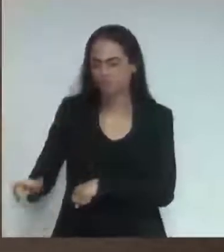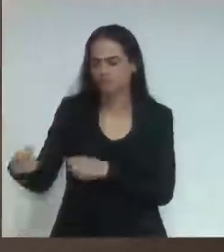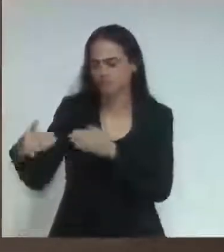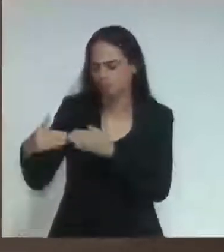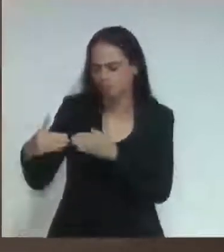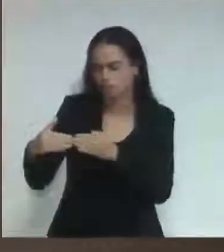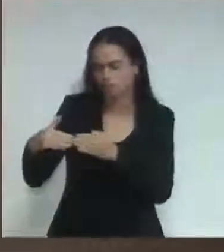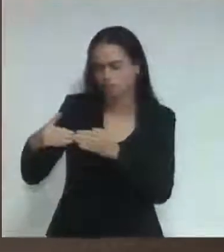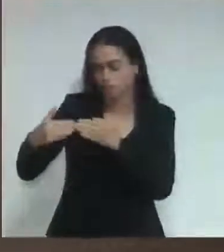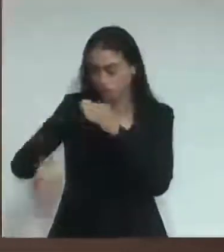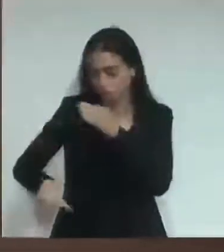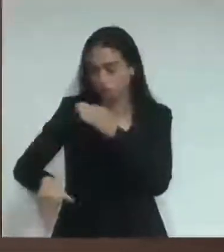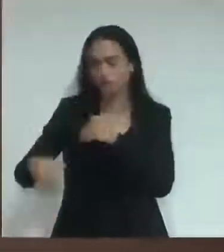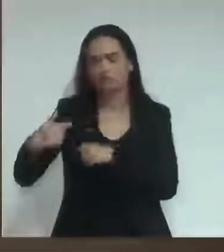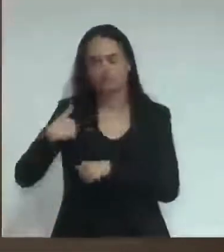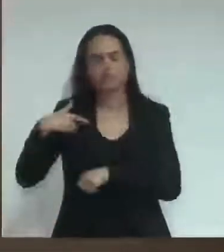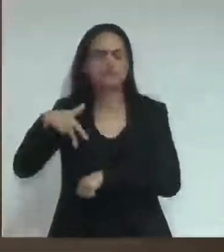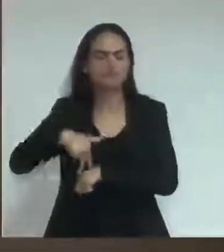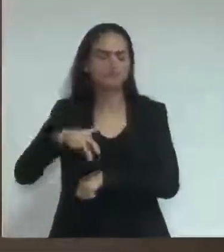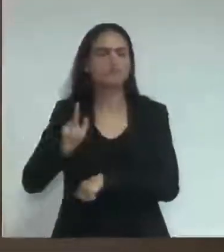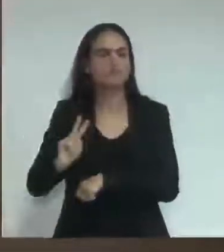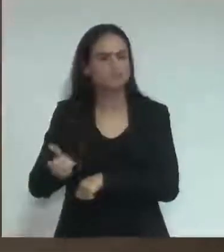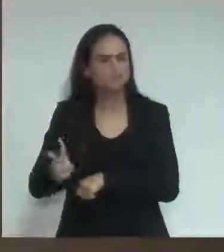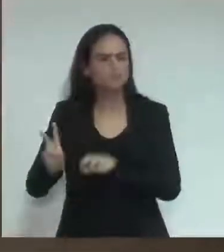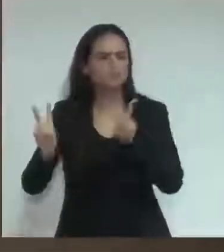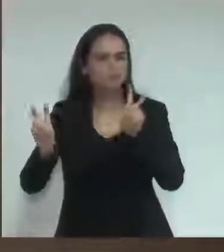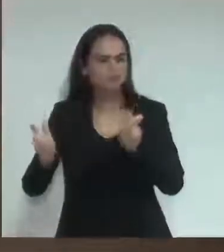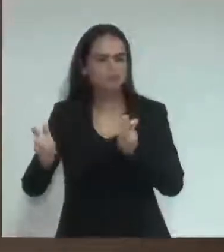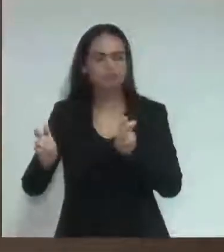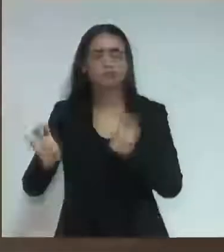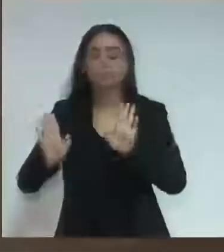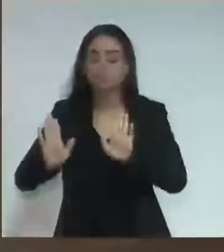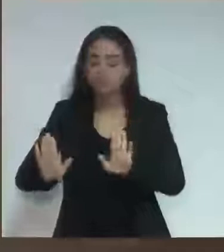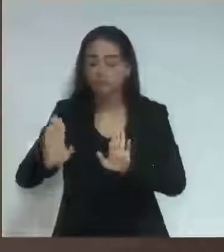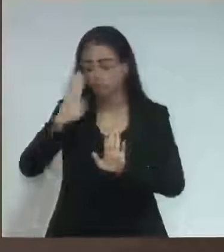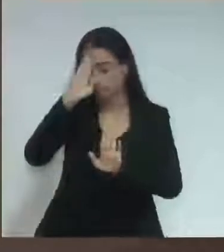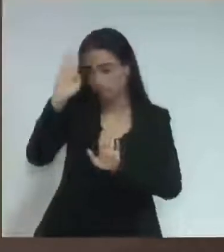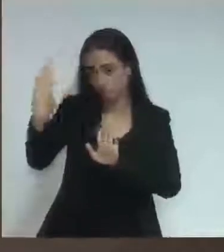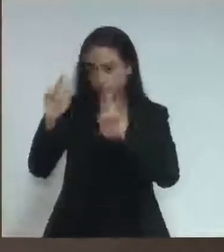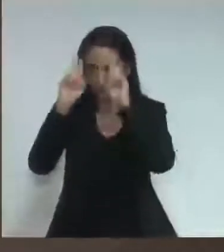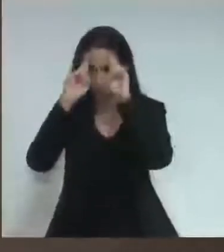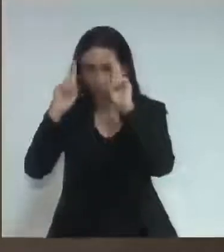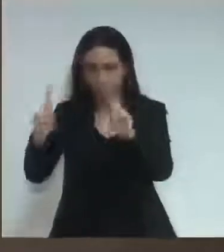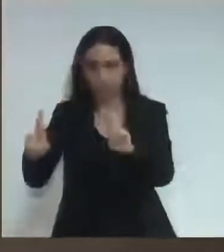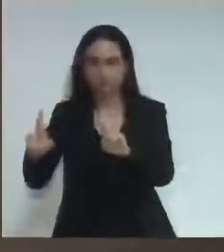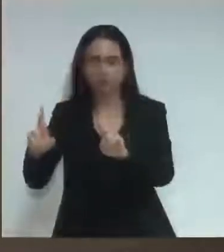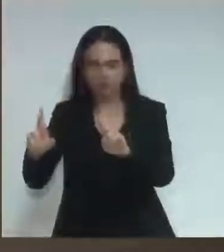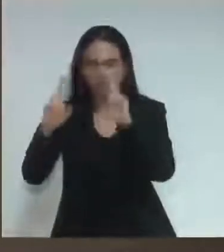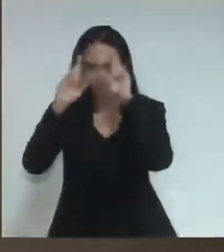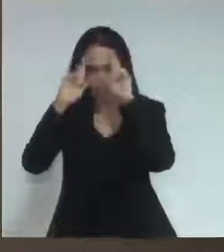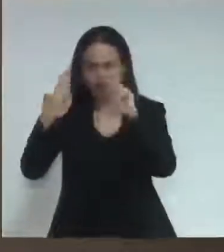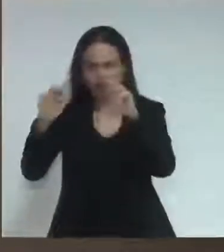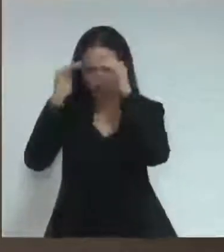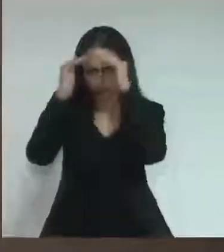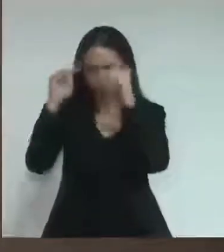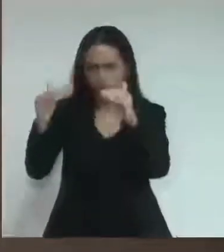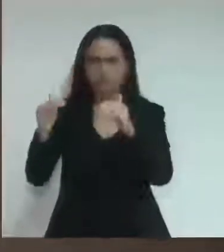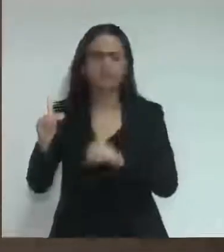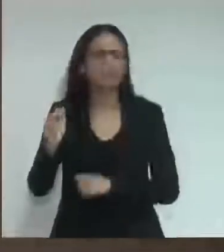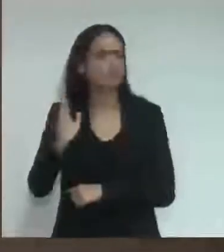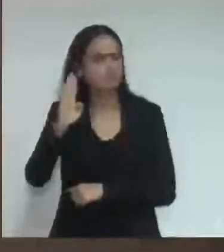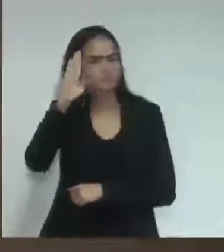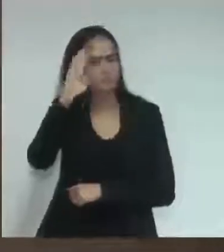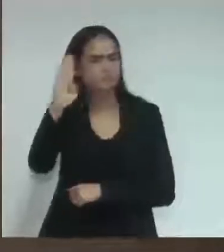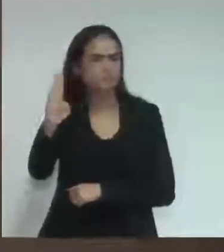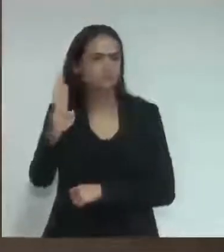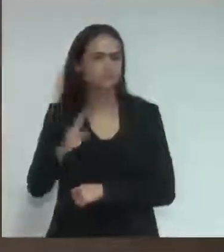discordando, sempre respeitando a pessoa, nunca desrespeitando, nunca vou vir, vocês vão me